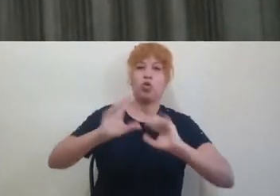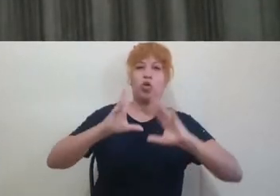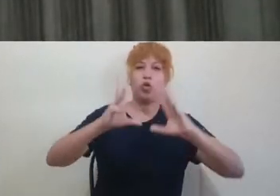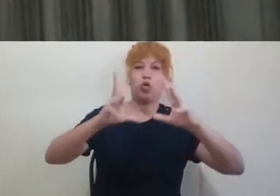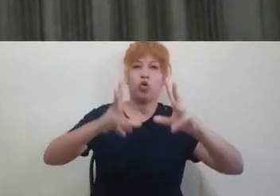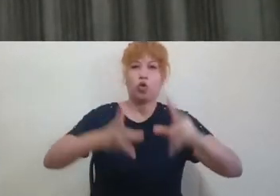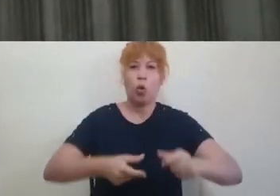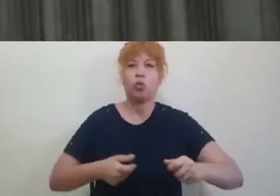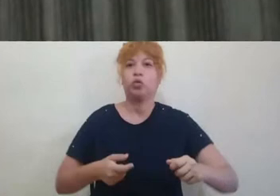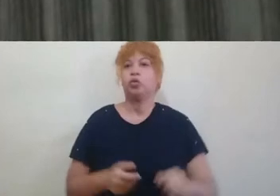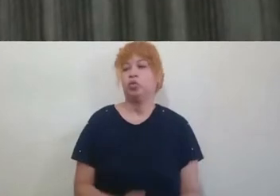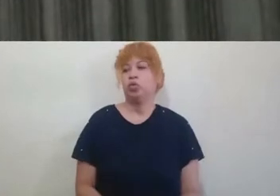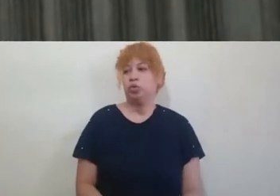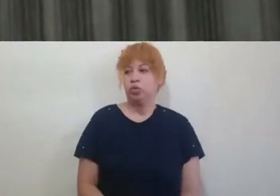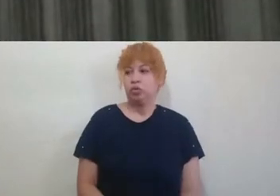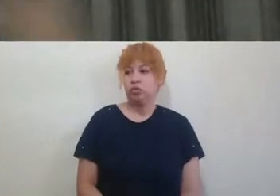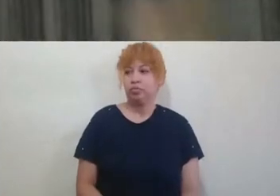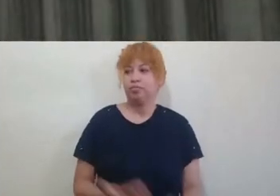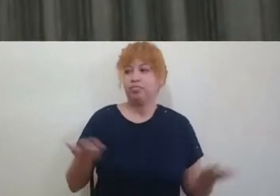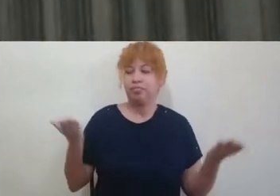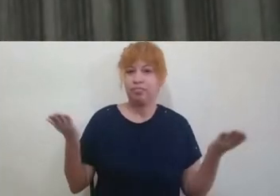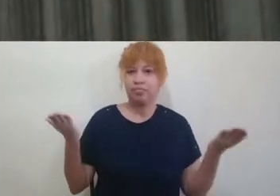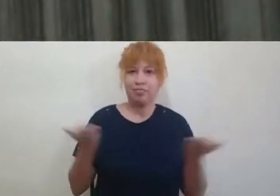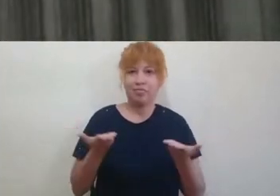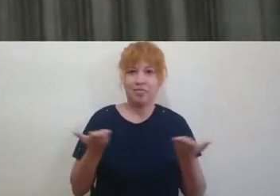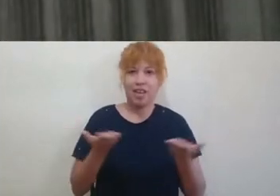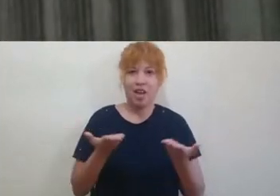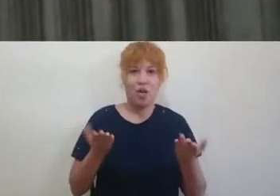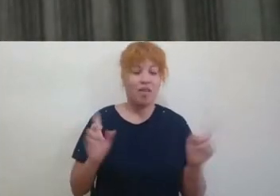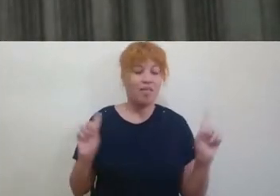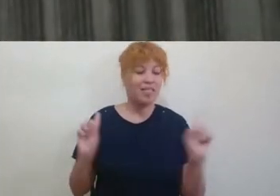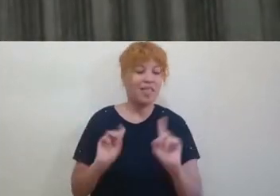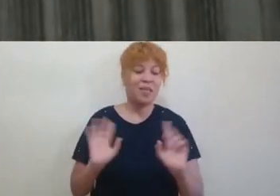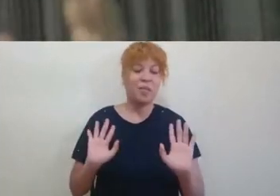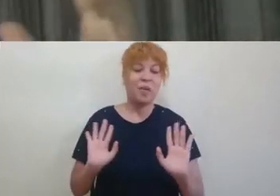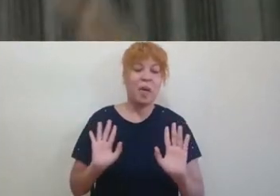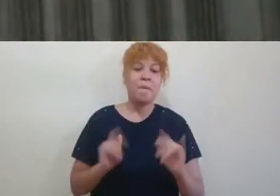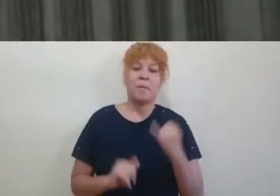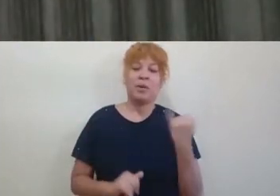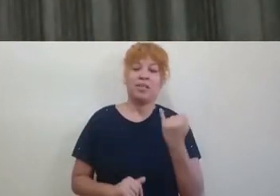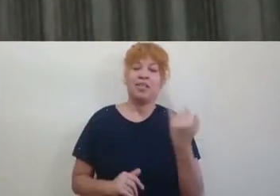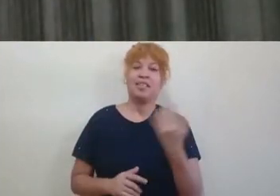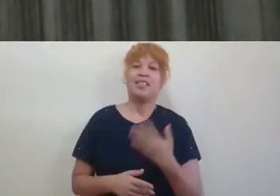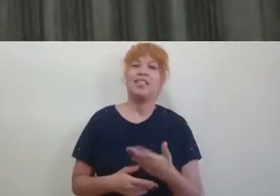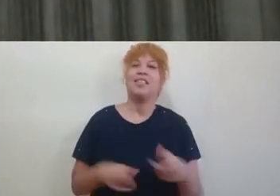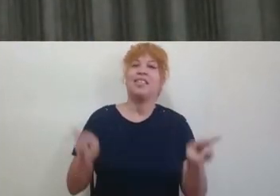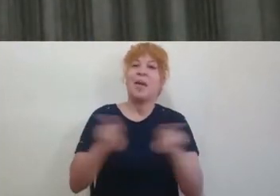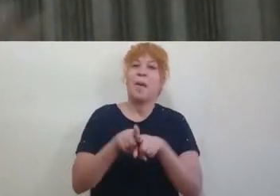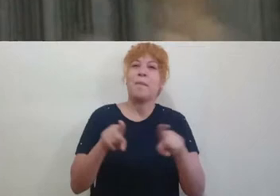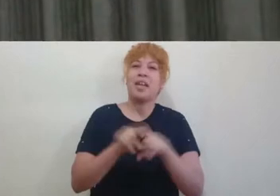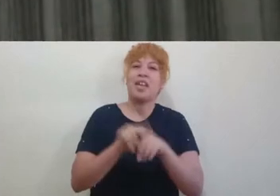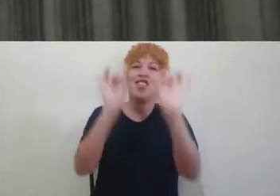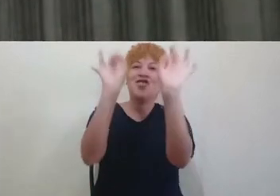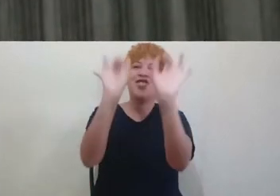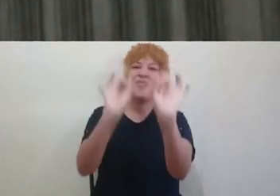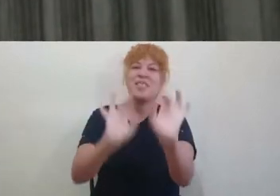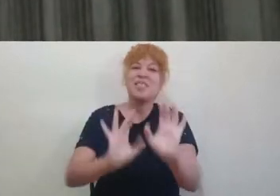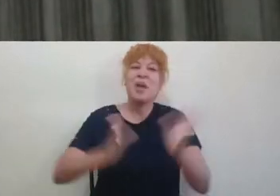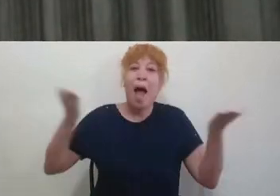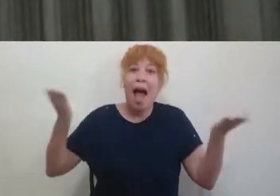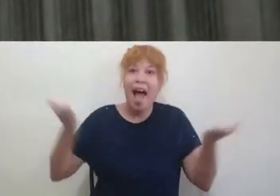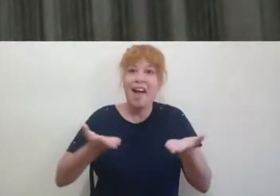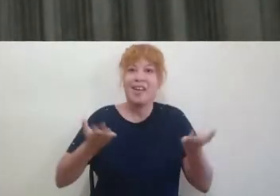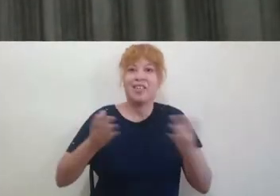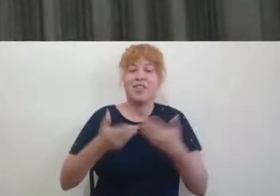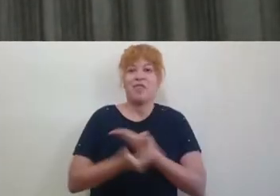o empreender, o inovar ou continuar a formação. Ufa, vocês pensam que estava tudo pronto, né?